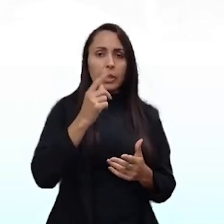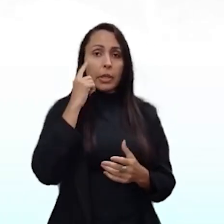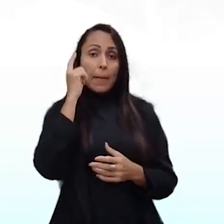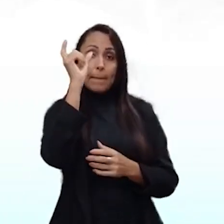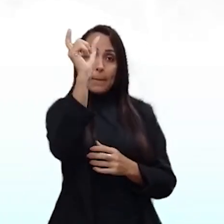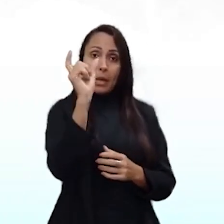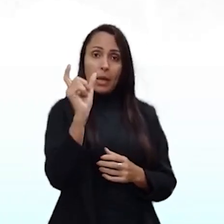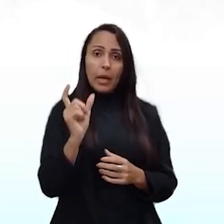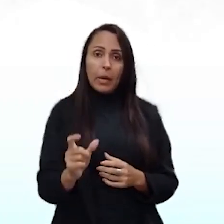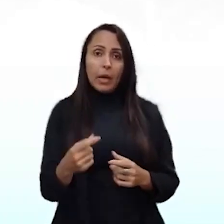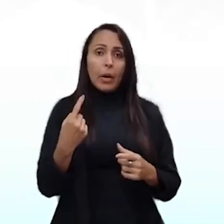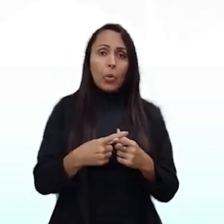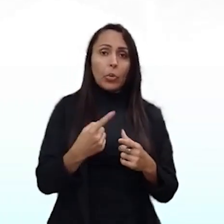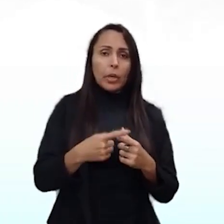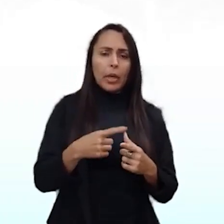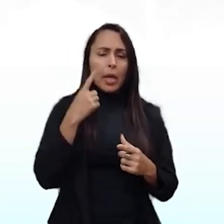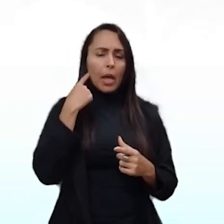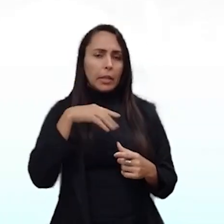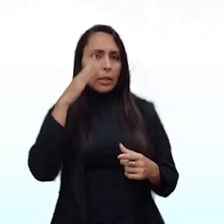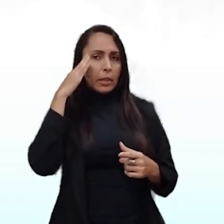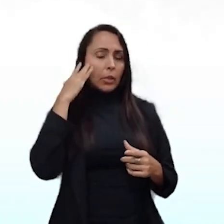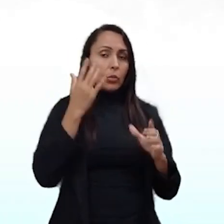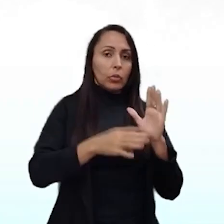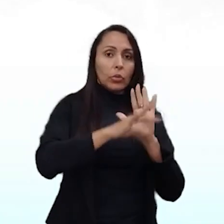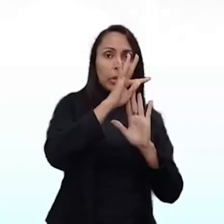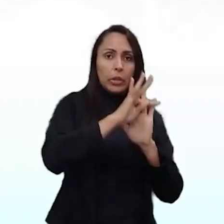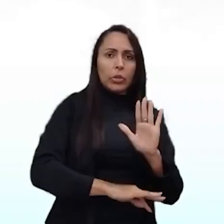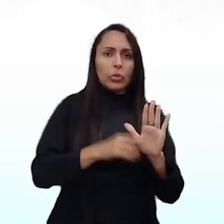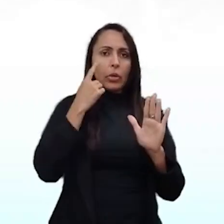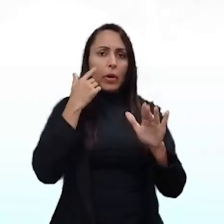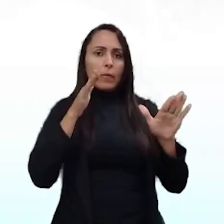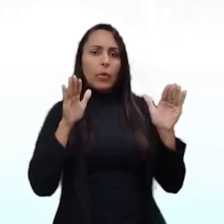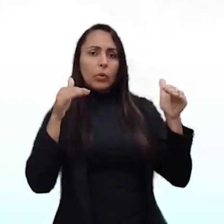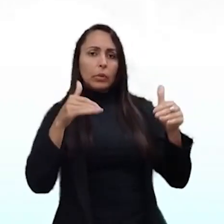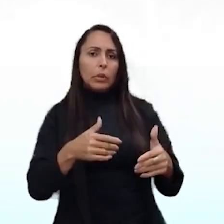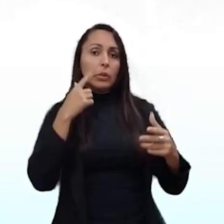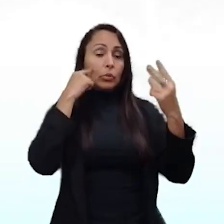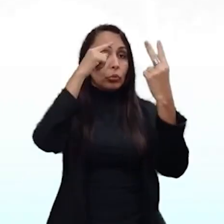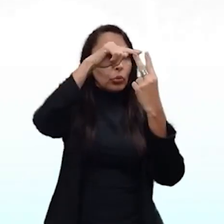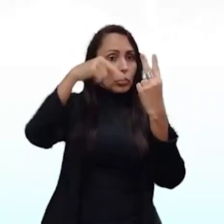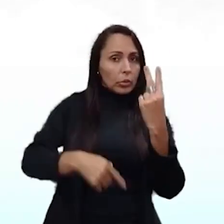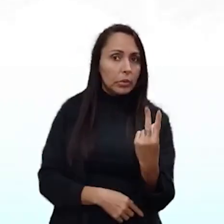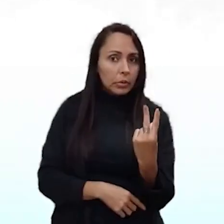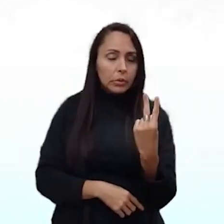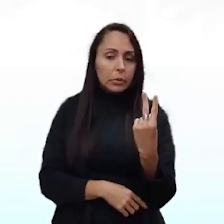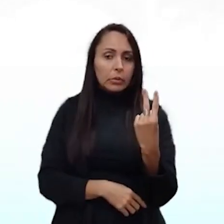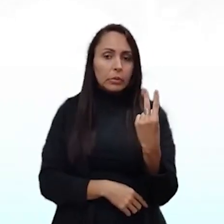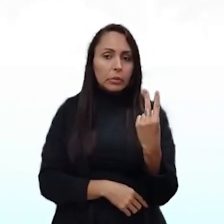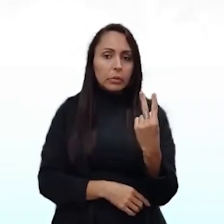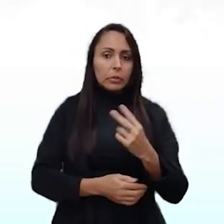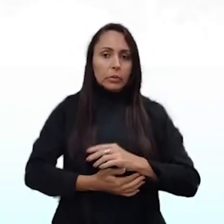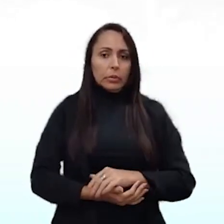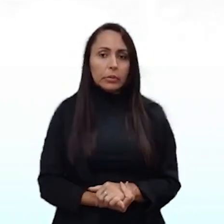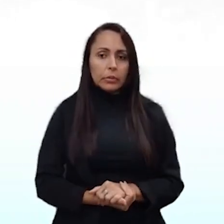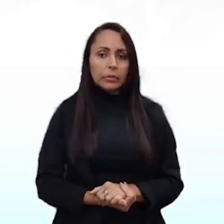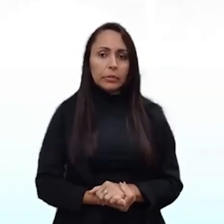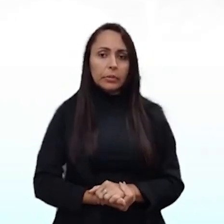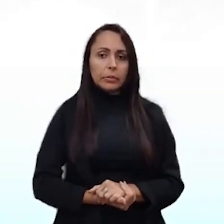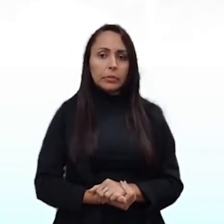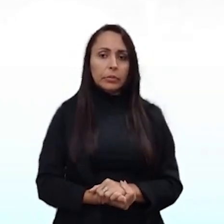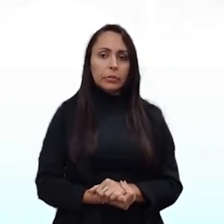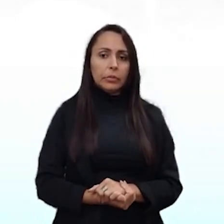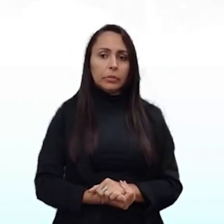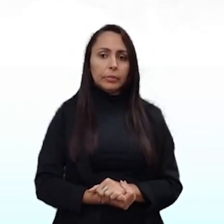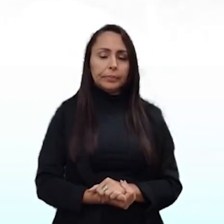e a palavra, porque a interpretação de texto vai estar voltada exatamente em cima dos dois, tanto da linguagem verbal quanto da linguagem